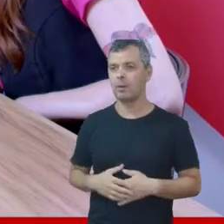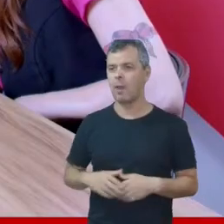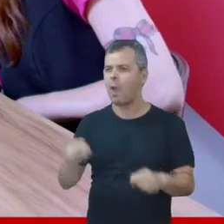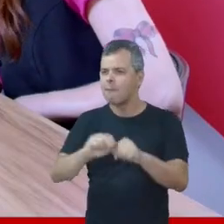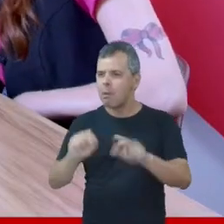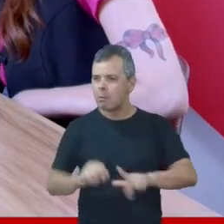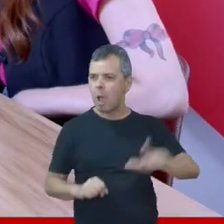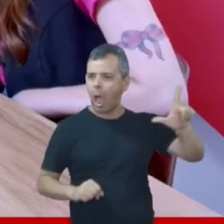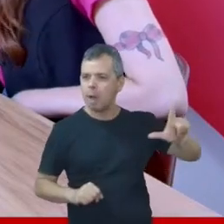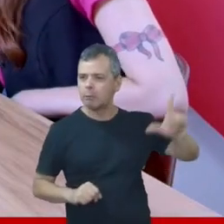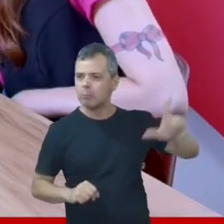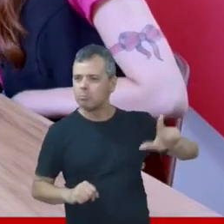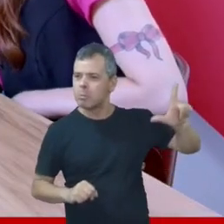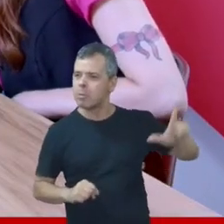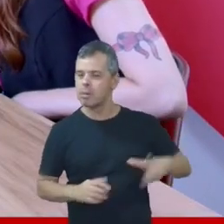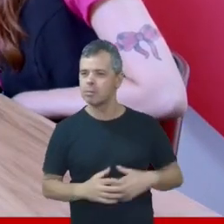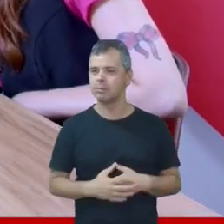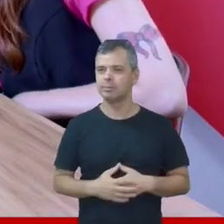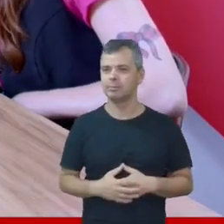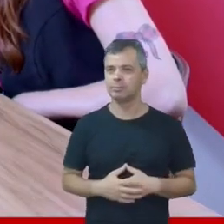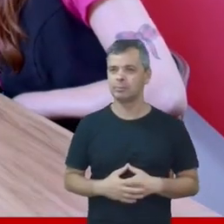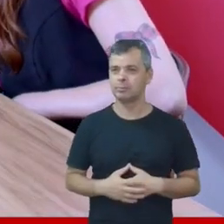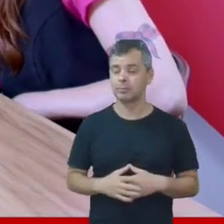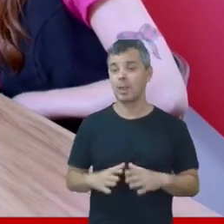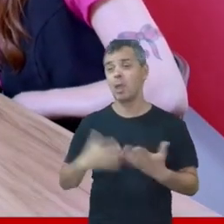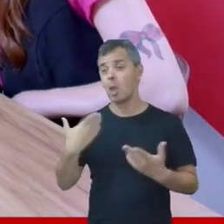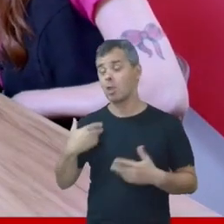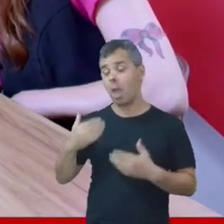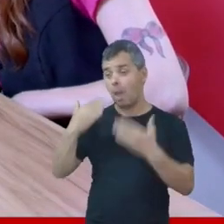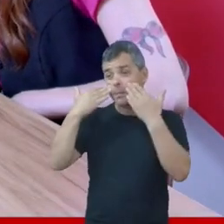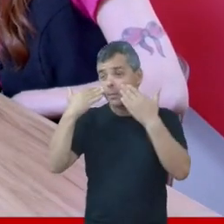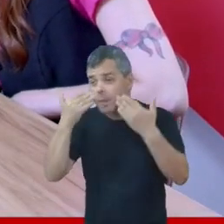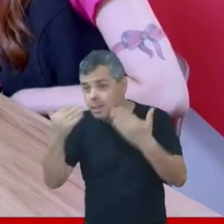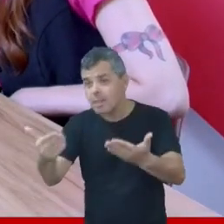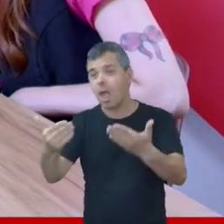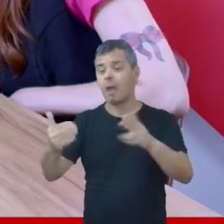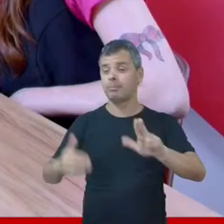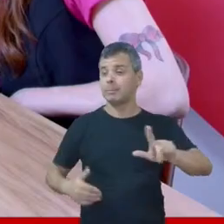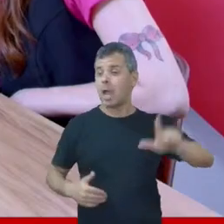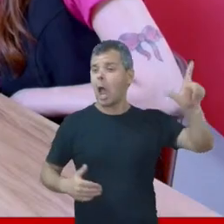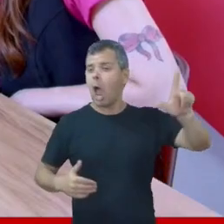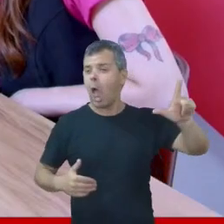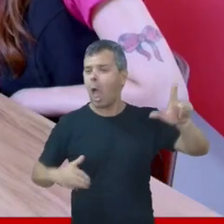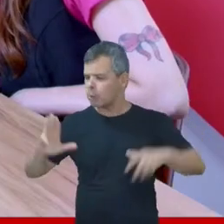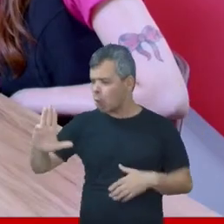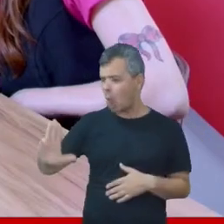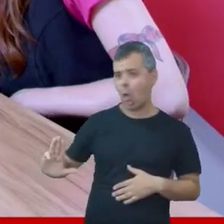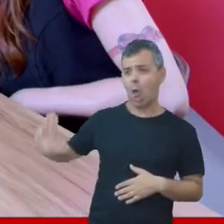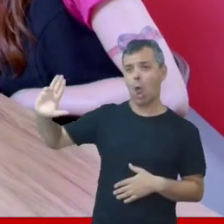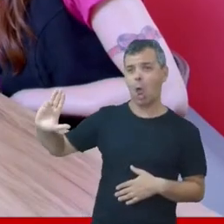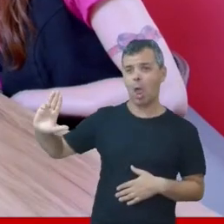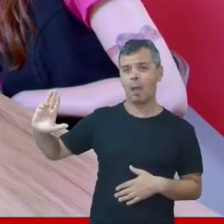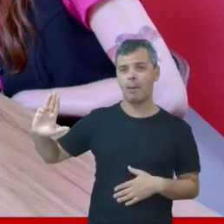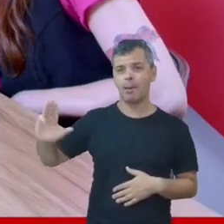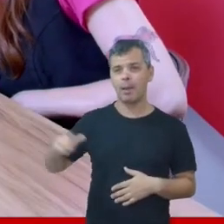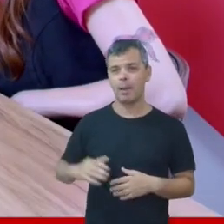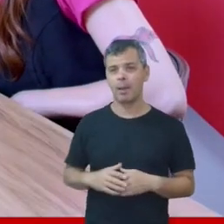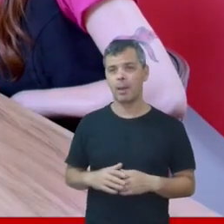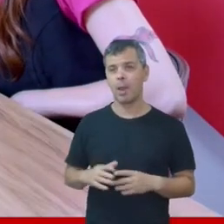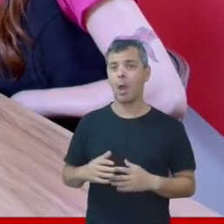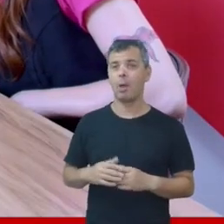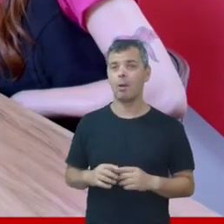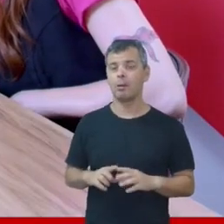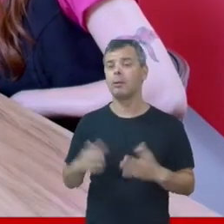L, faz o L. Ex-presidente, não apresentamos a Gabriel, ex-presidente. Ex-presidente Luli. Gente, Luiz Inácio, que Esse é participa Luli. Quase a